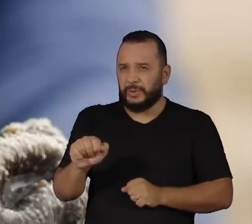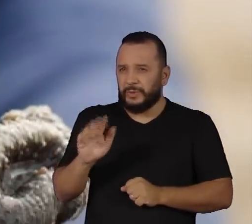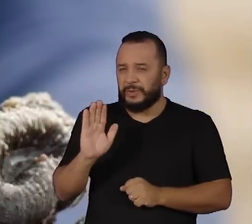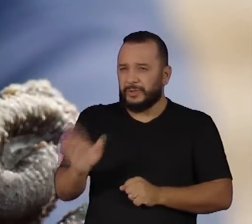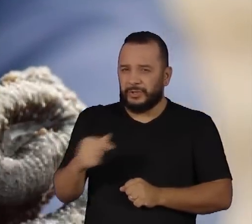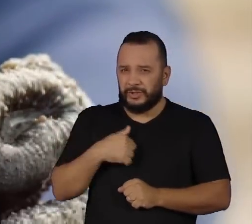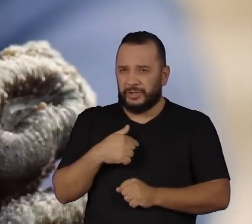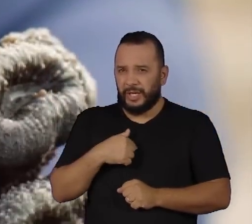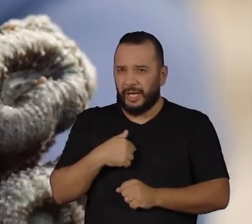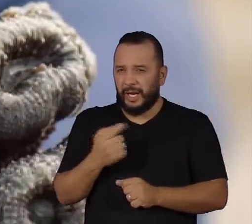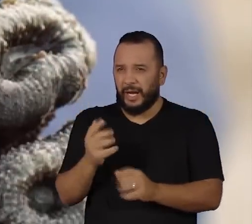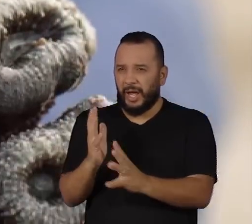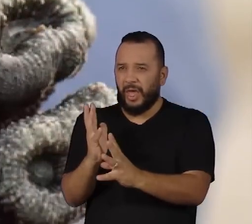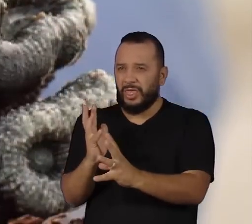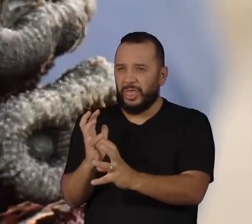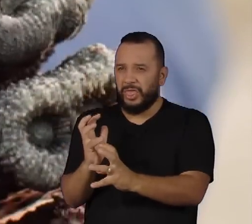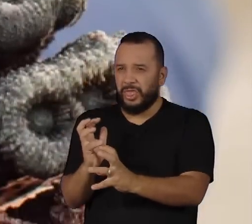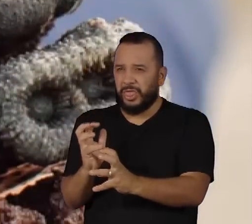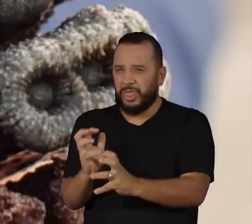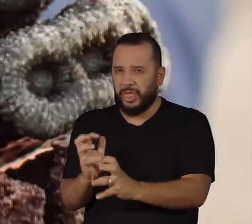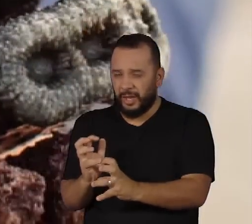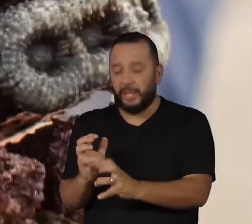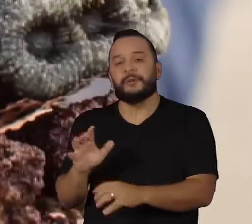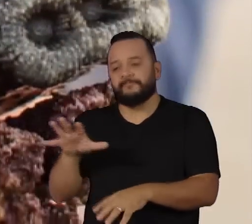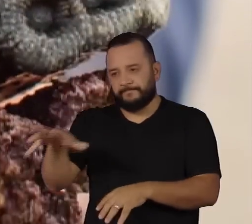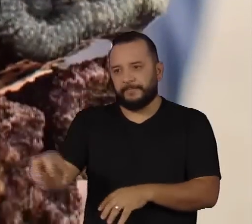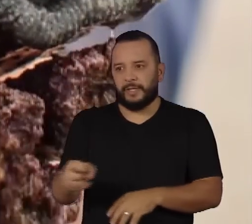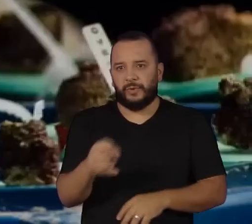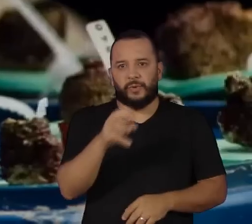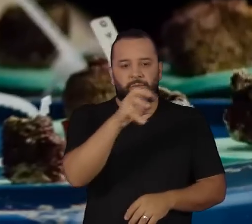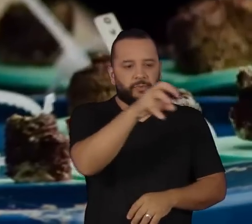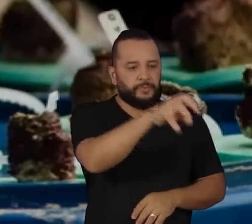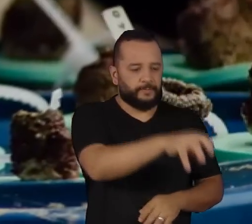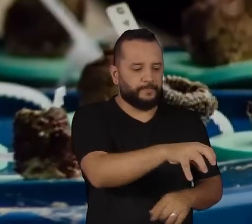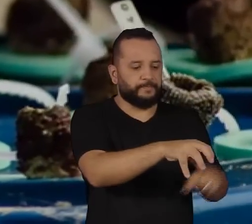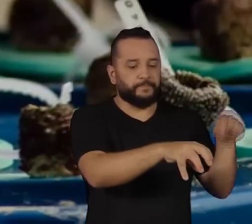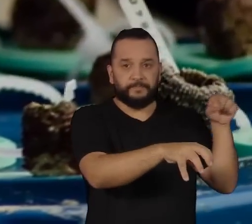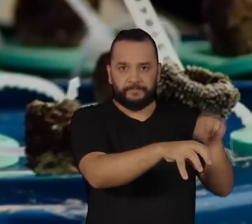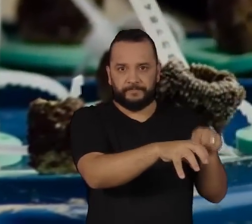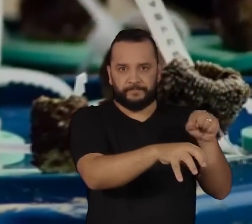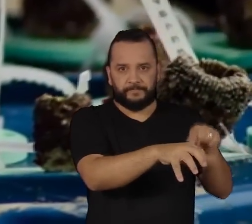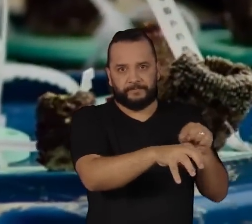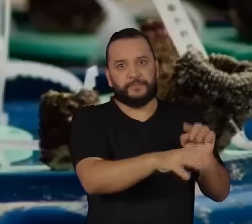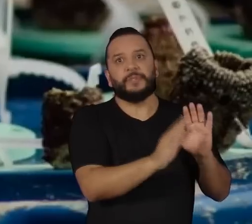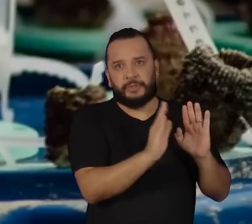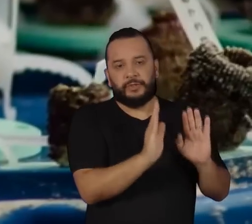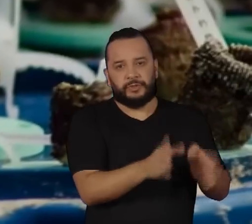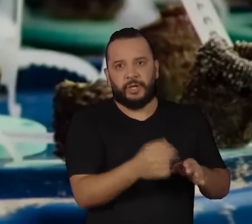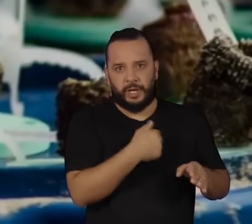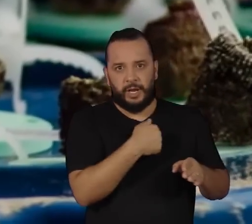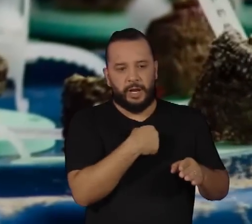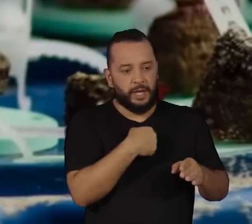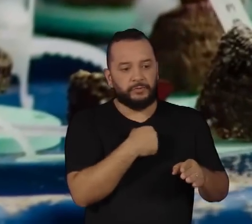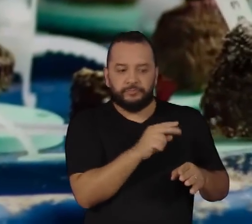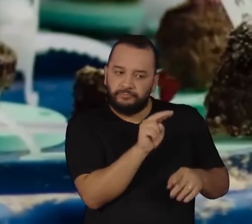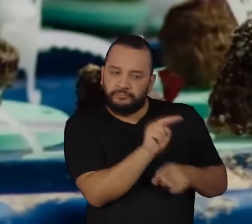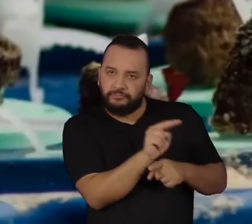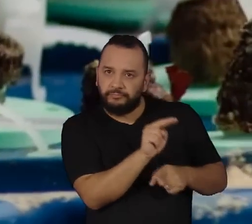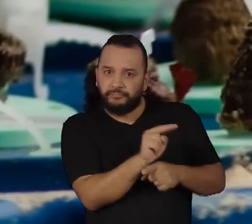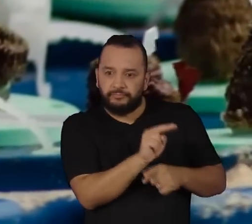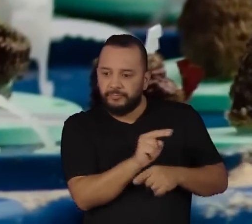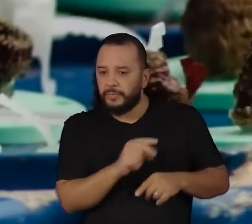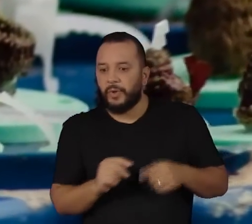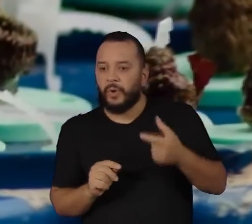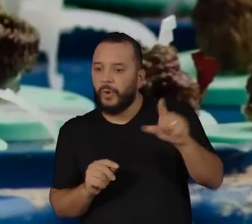E essas 2 espécies são espécies abundantes que formam a base, entre outras, né, mas essas 2 formam a